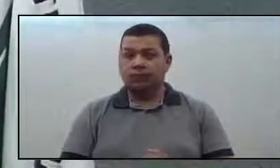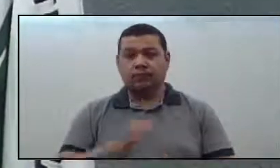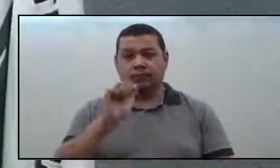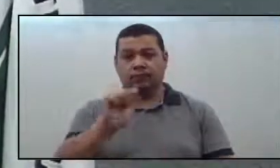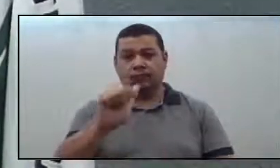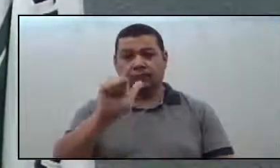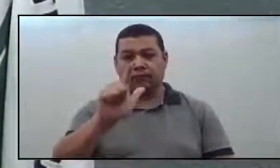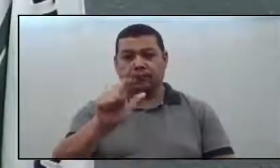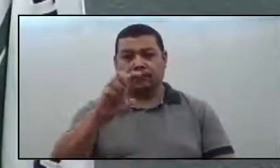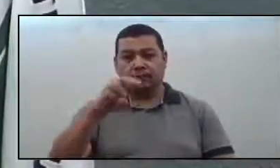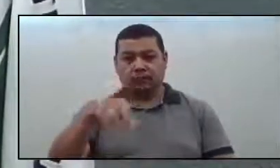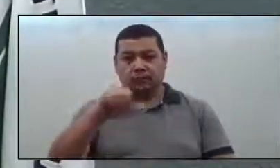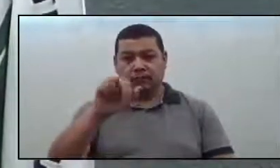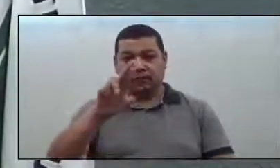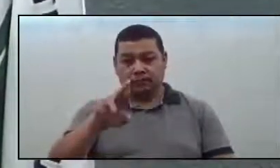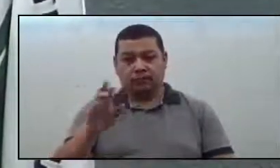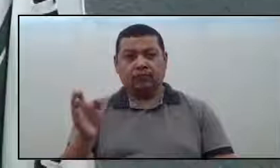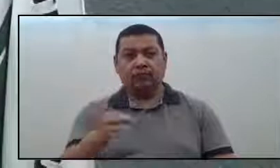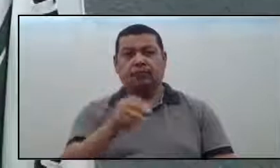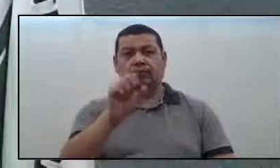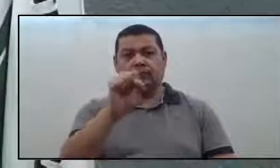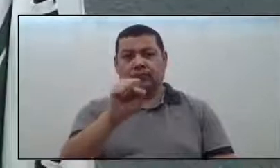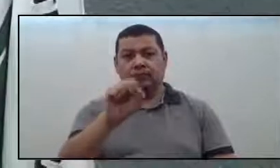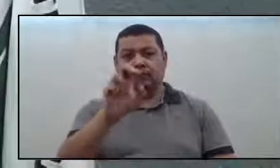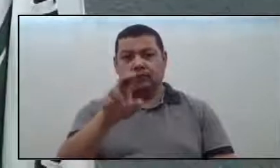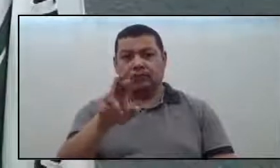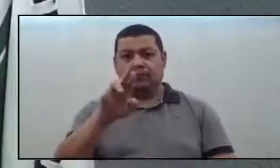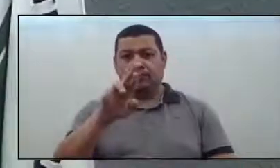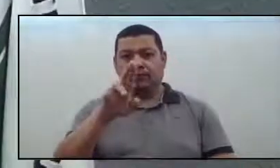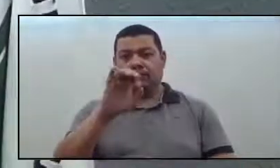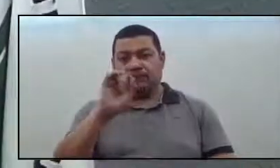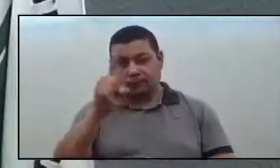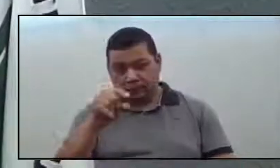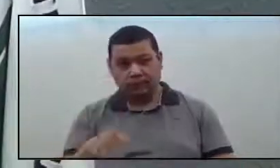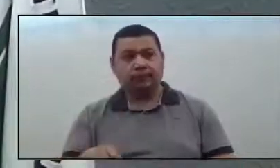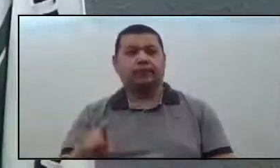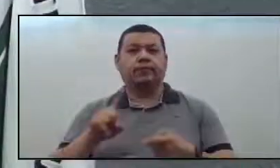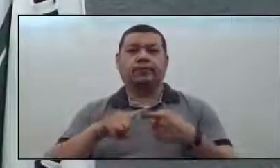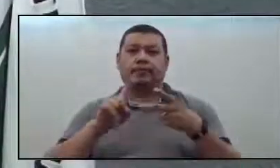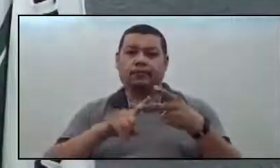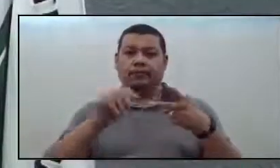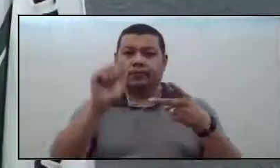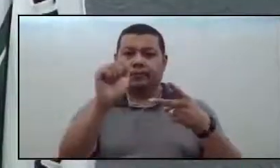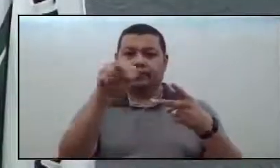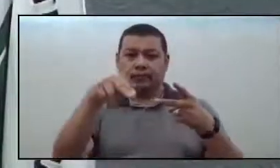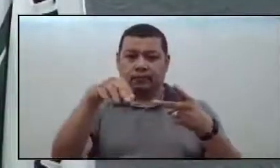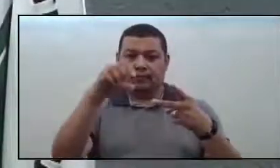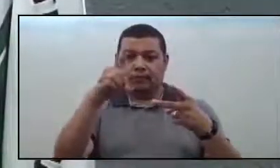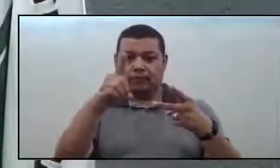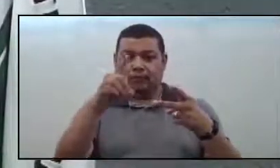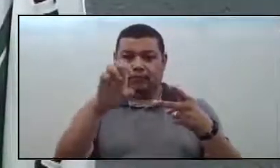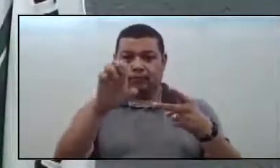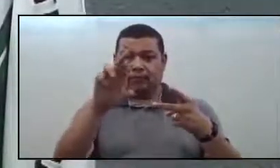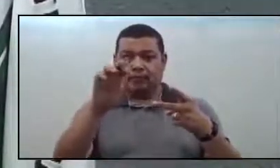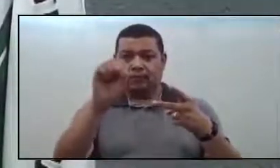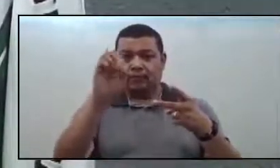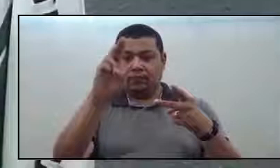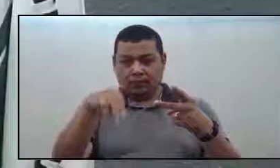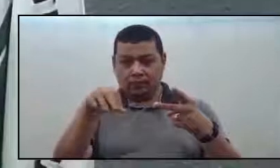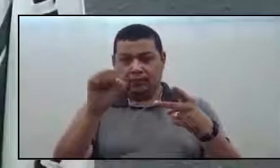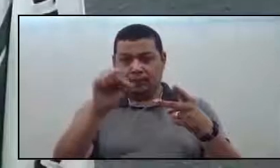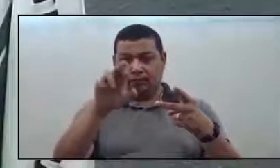Suruí e Anderson Suruí. Teve uma votação para eleger o cacique